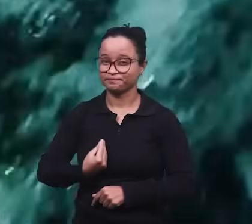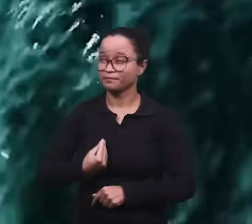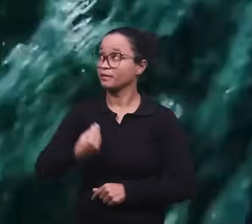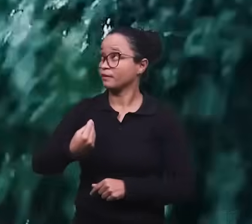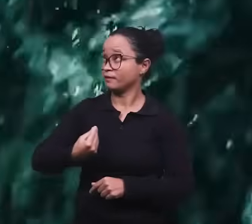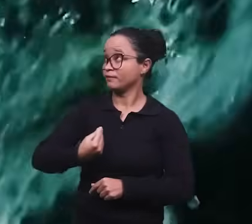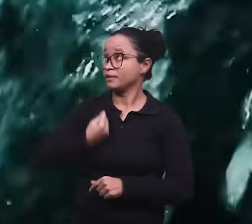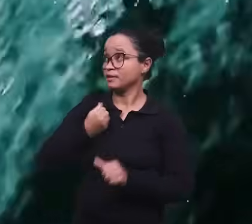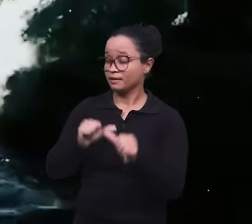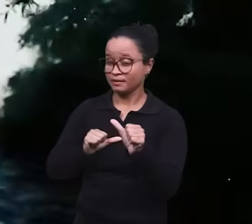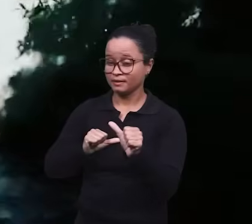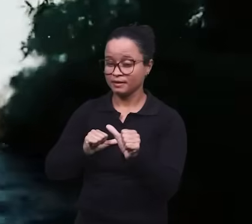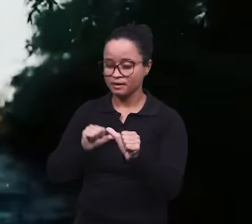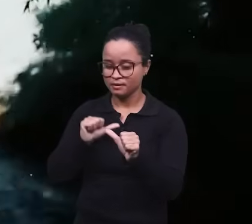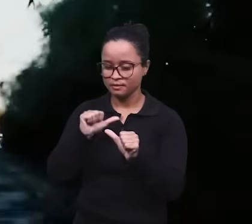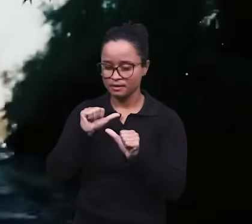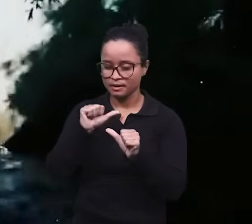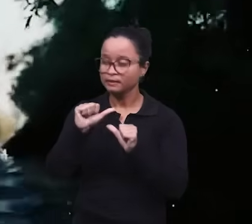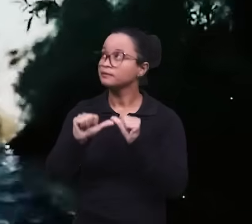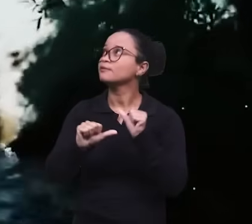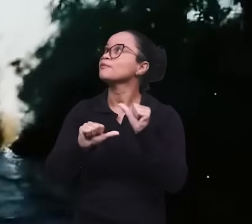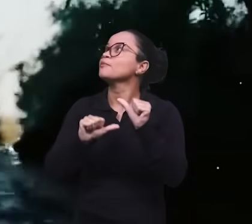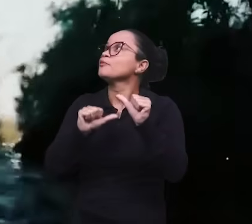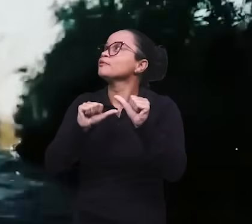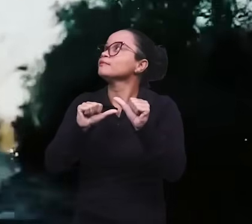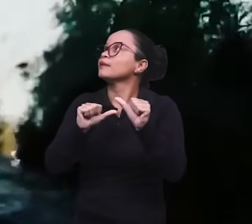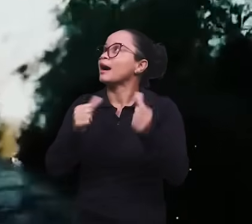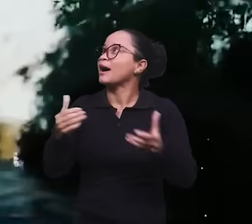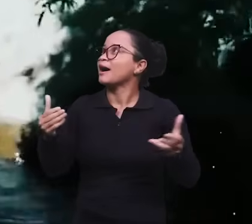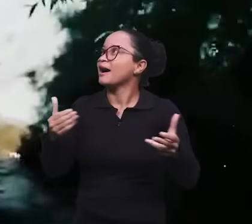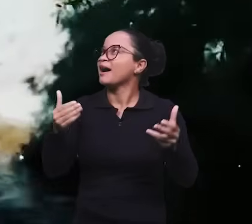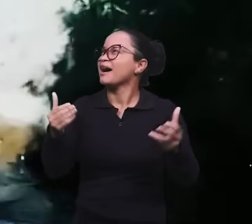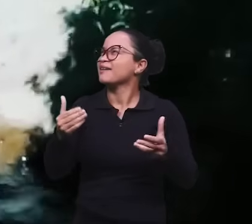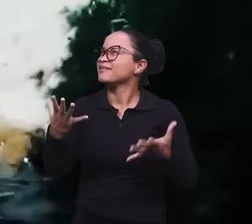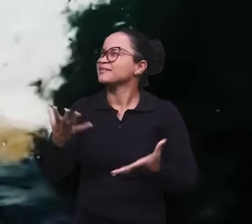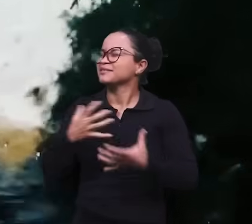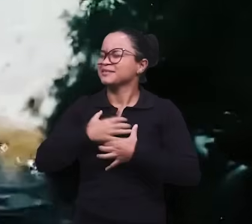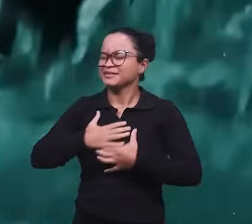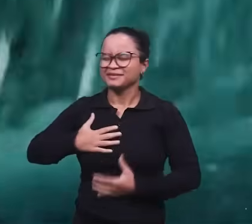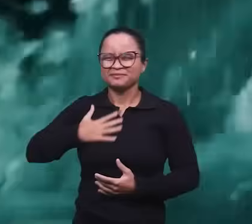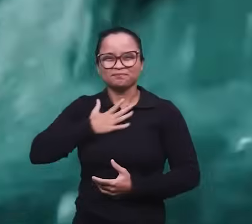Minha vida transborda de bons e de